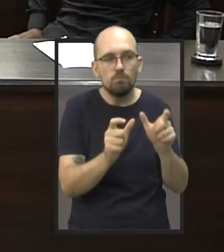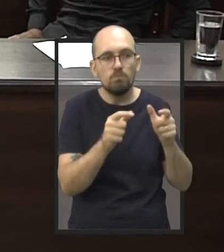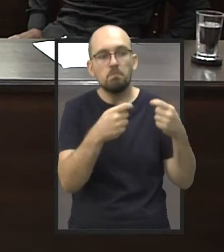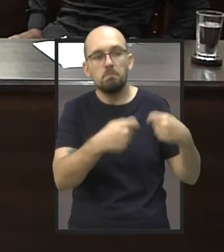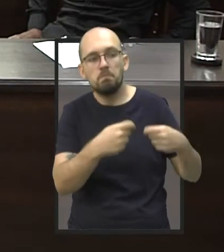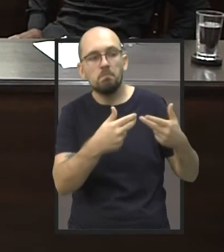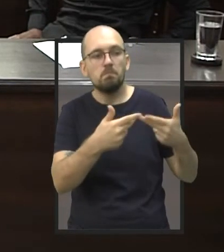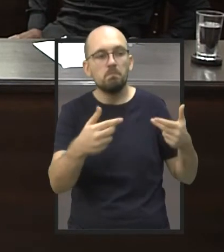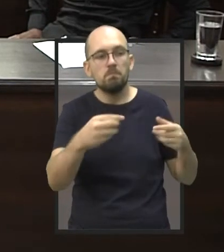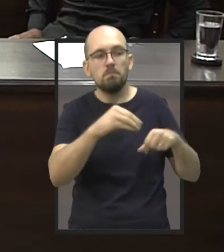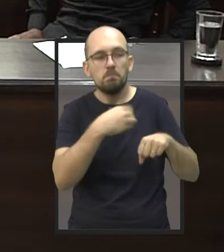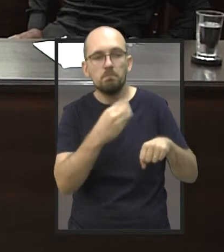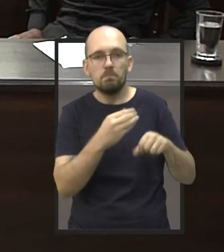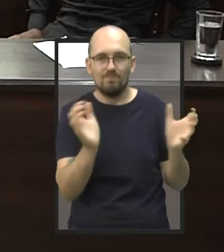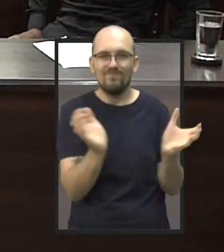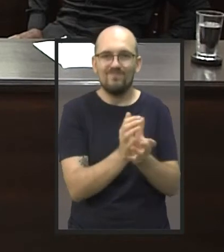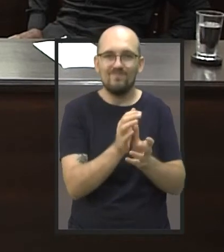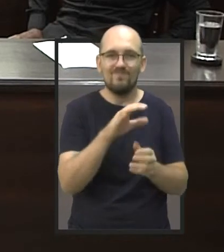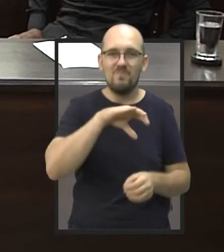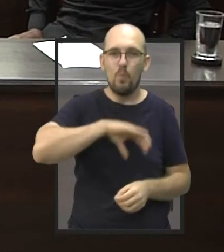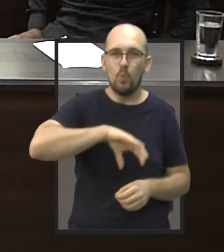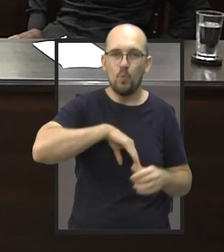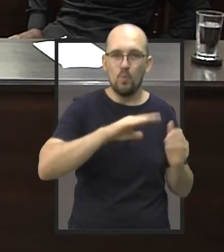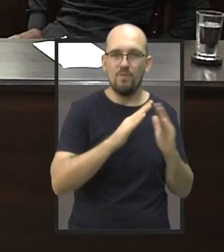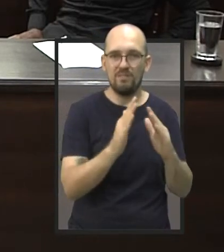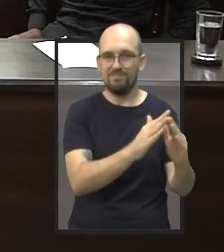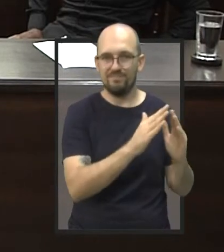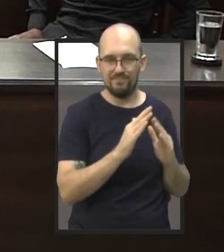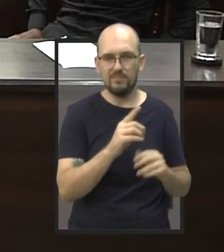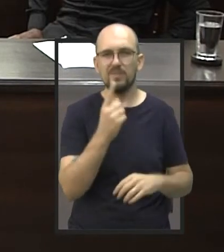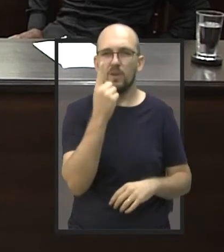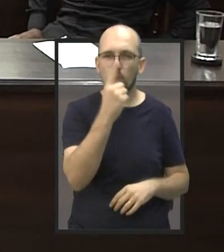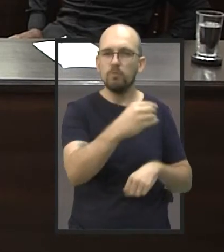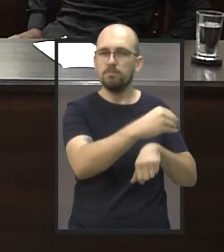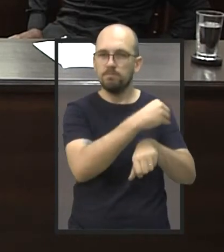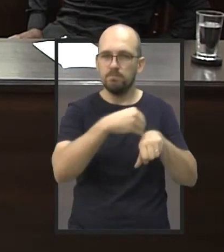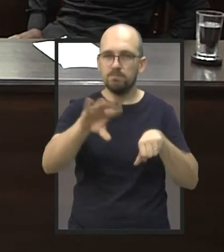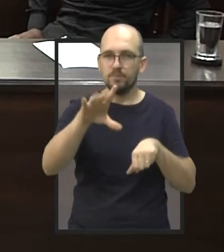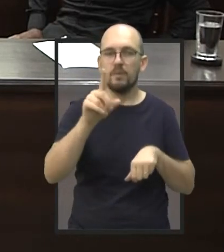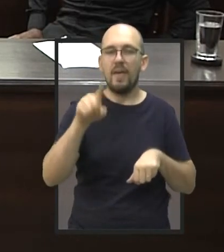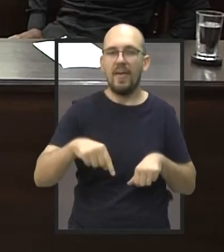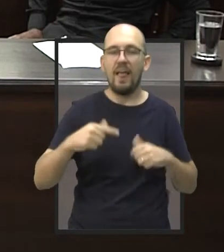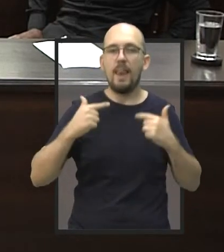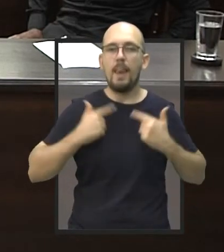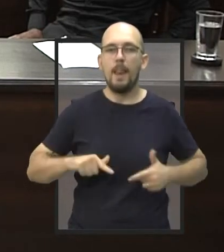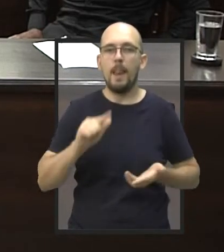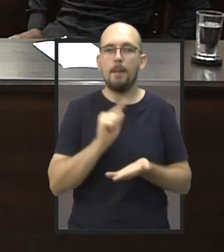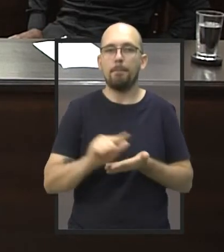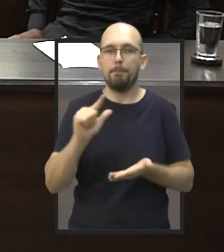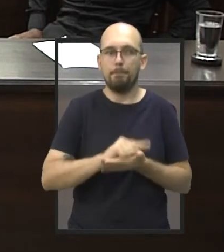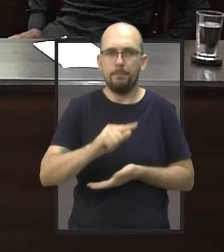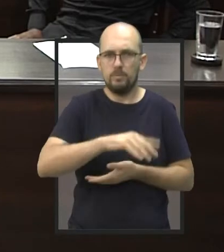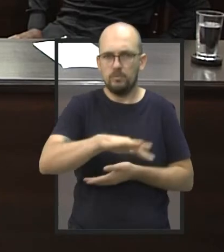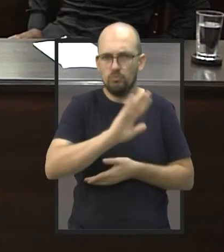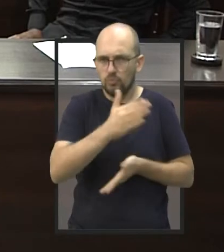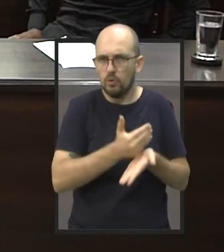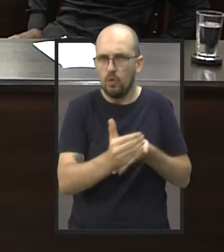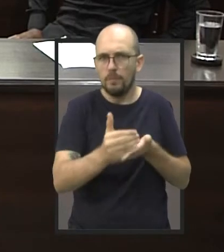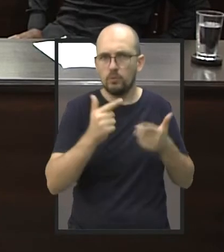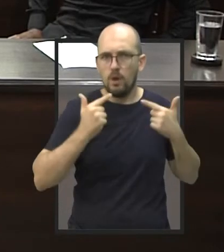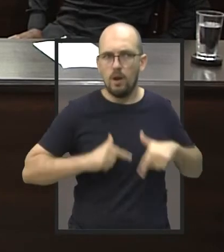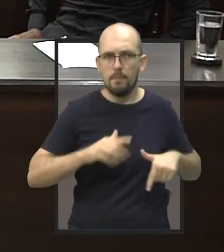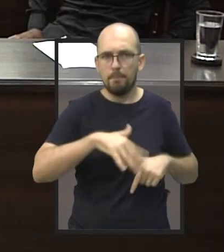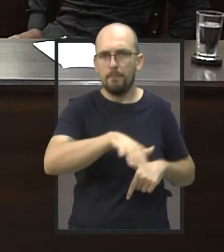demandas daquela comunidade. Uma dessas demandas é a limpeza. E esse trabalho de limpeza já começou lá no